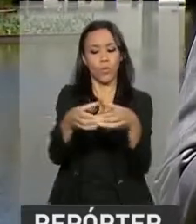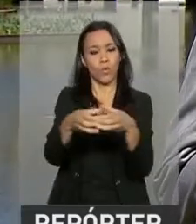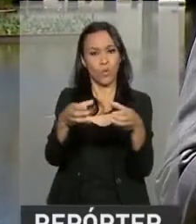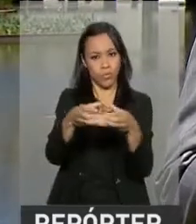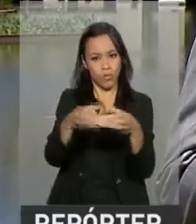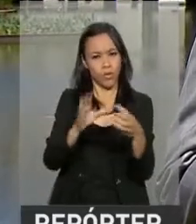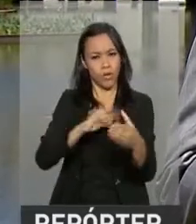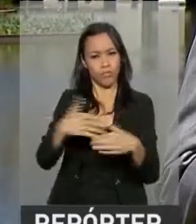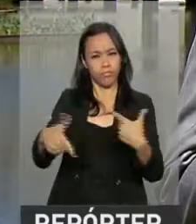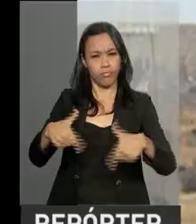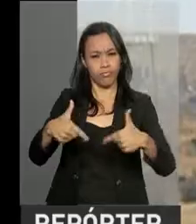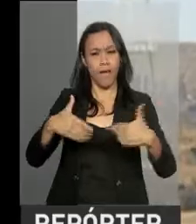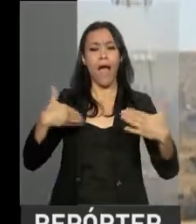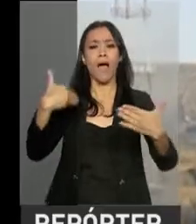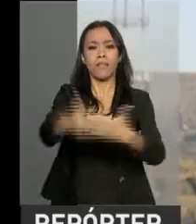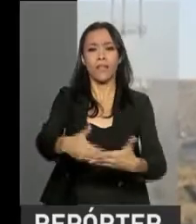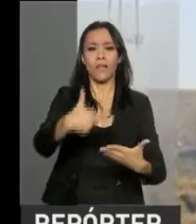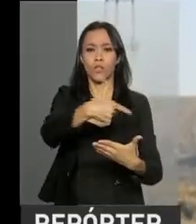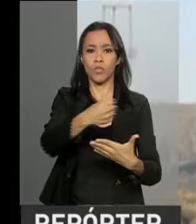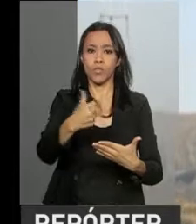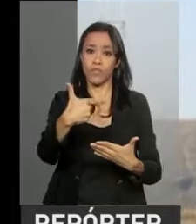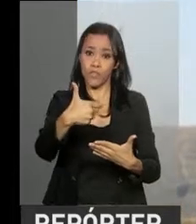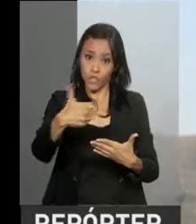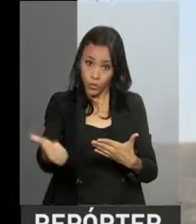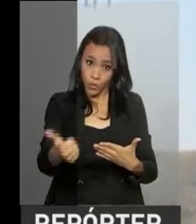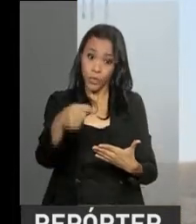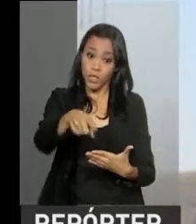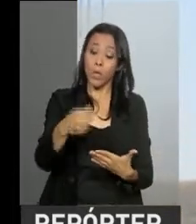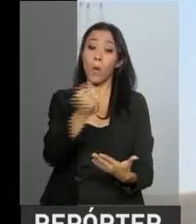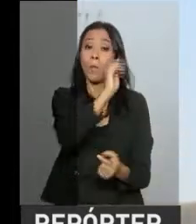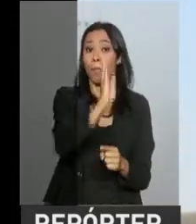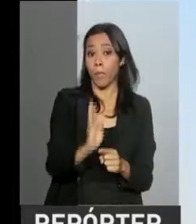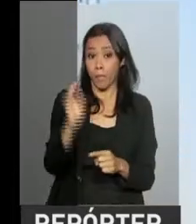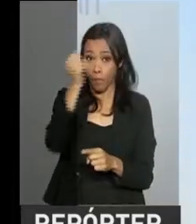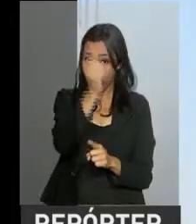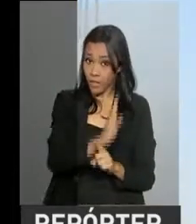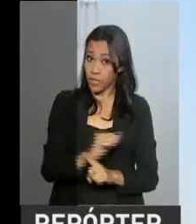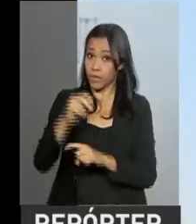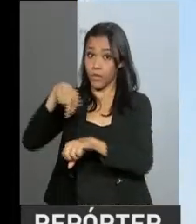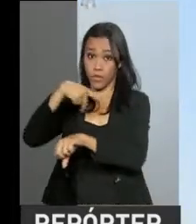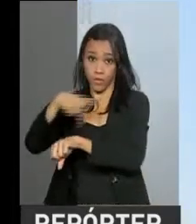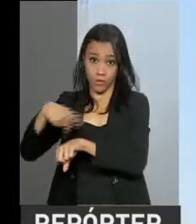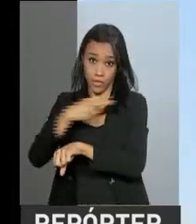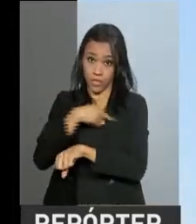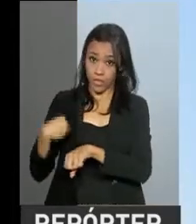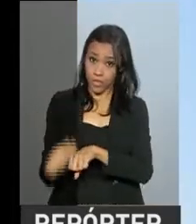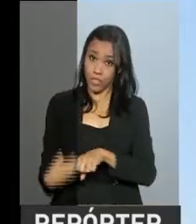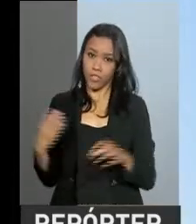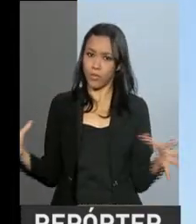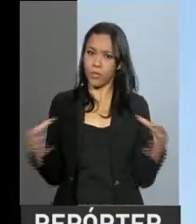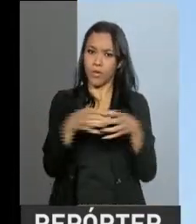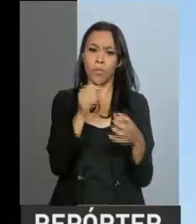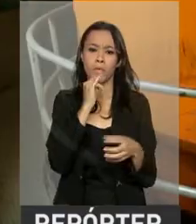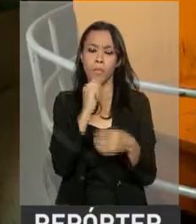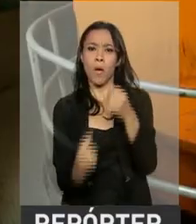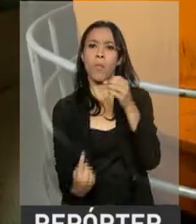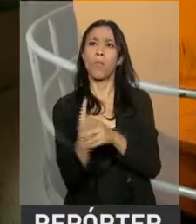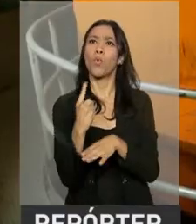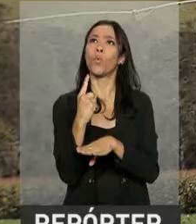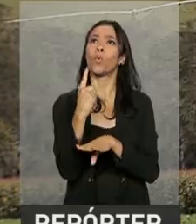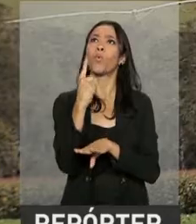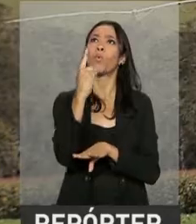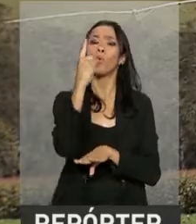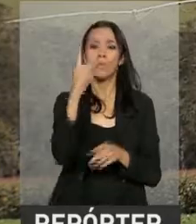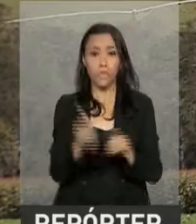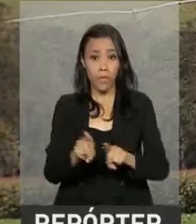conjunta até 2021 Brasil e China tem acordos de cooperação em diversos setores como lançamento de satélites